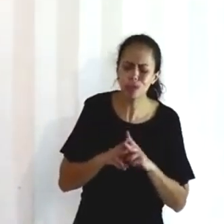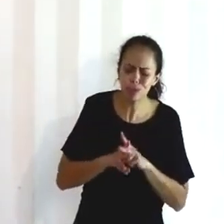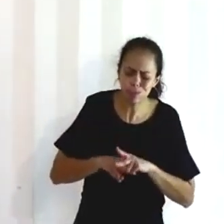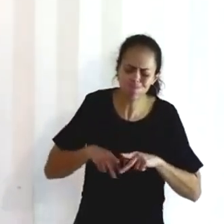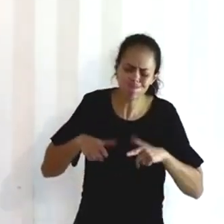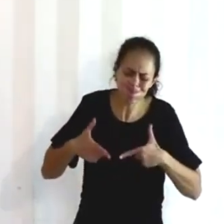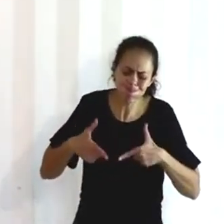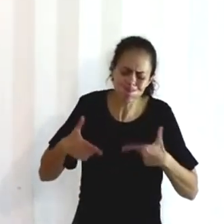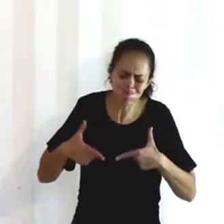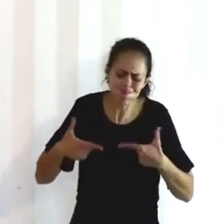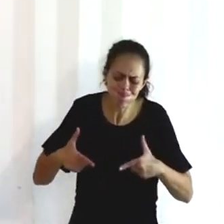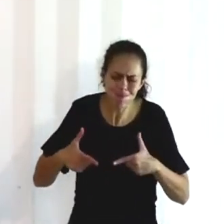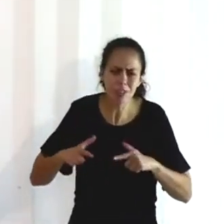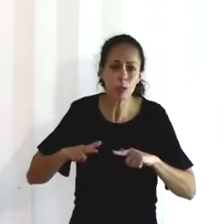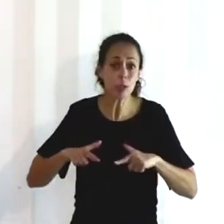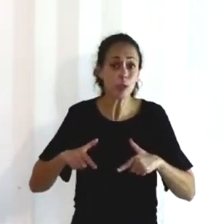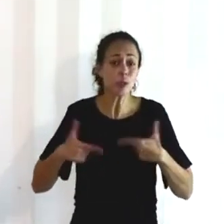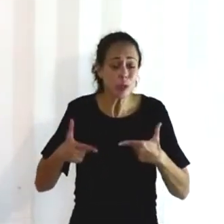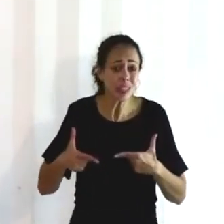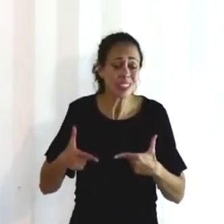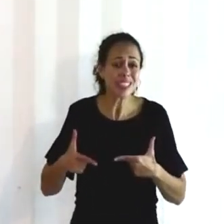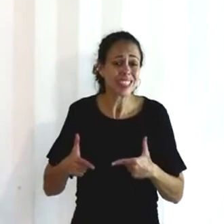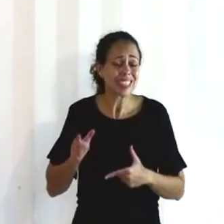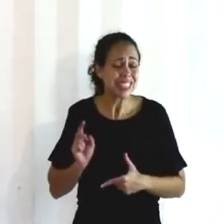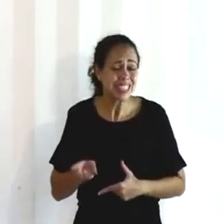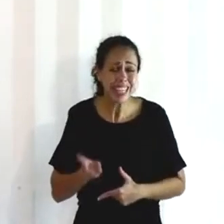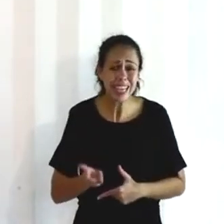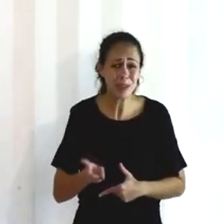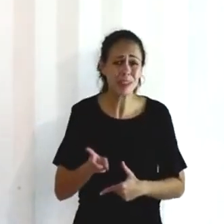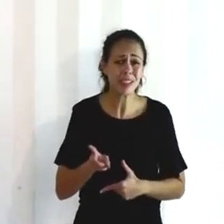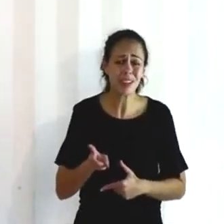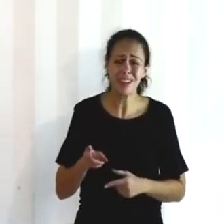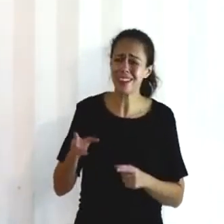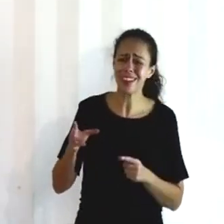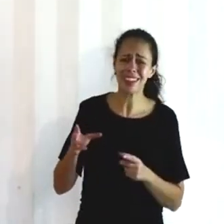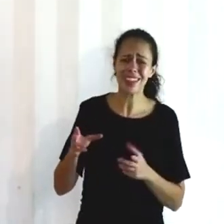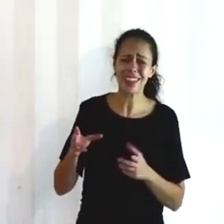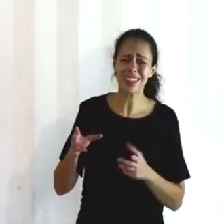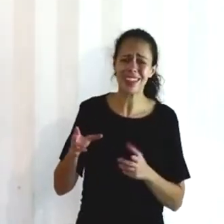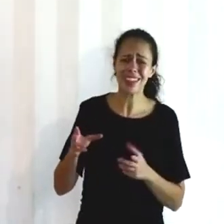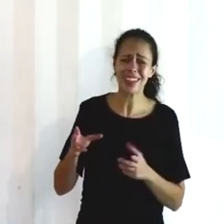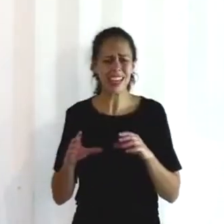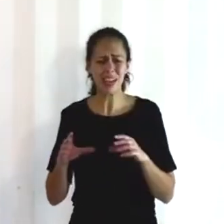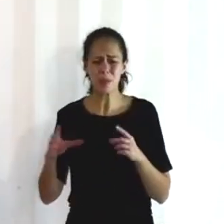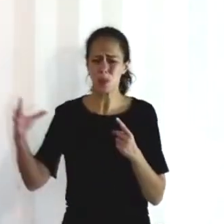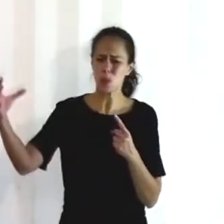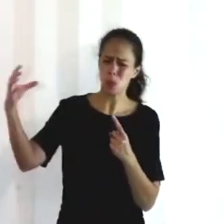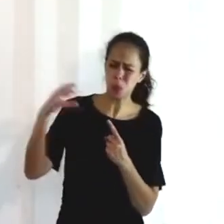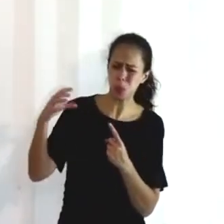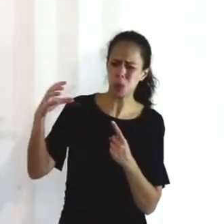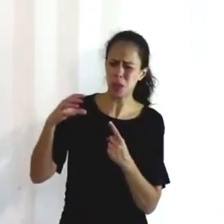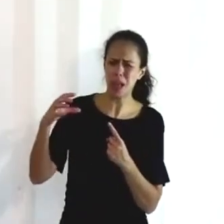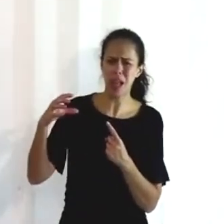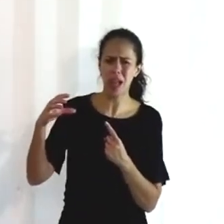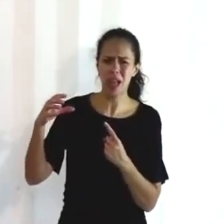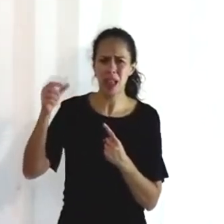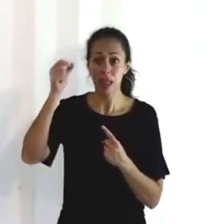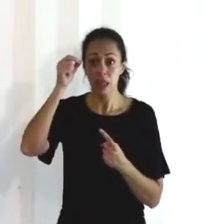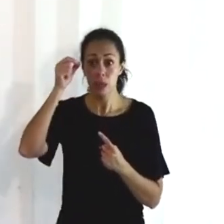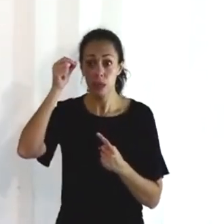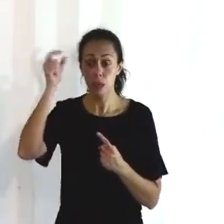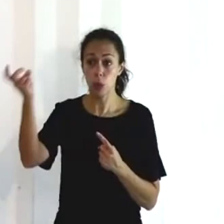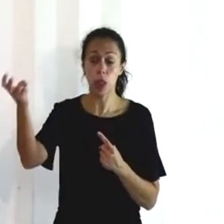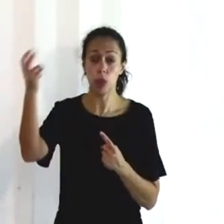tanta opressão de todos os lados. Nós temos pressão da cultura, nós temos pressão das gerações, nós temos pressões dos